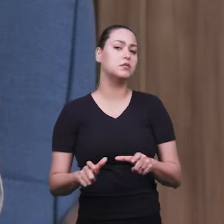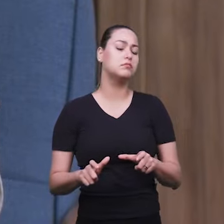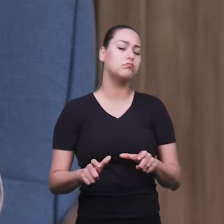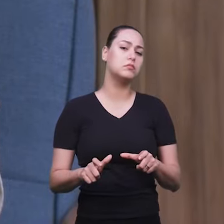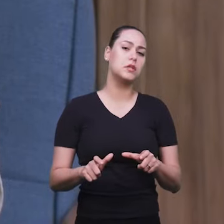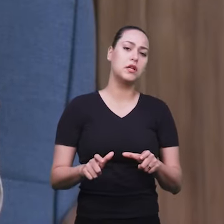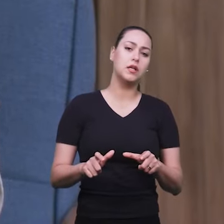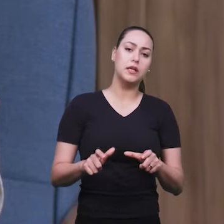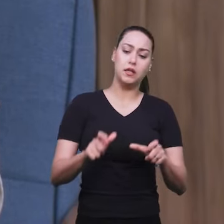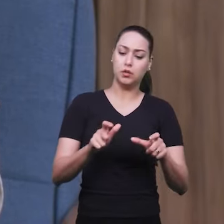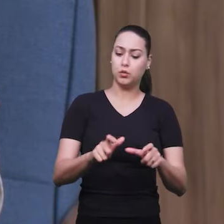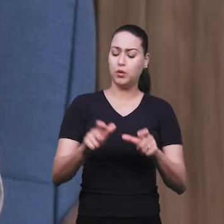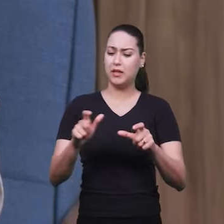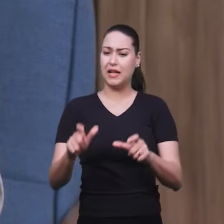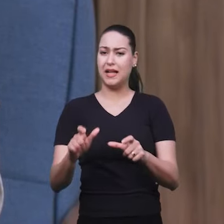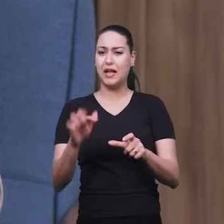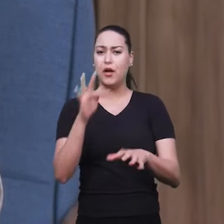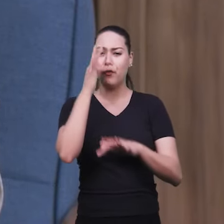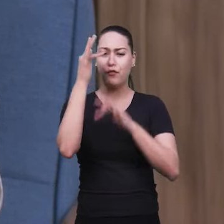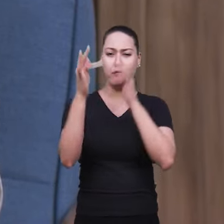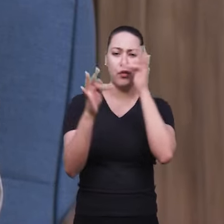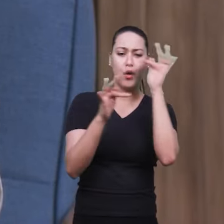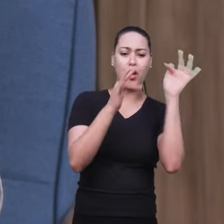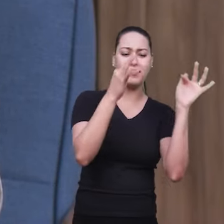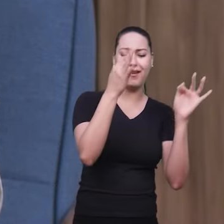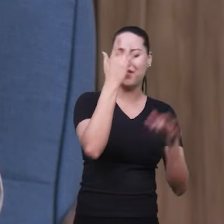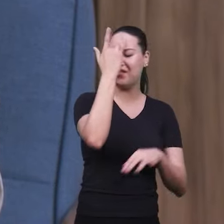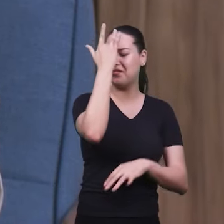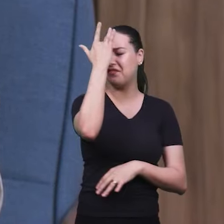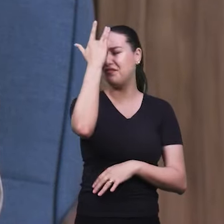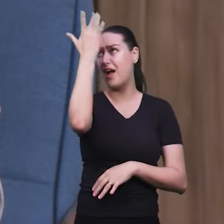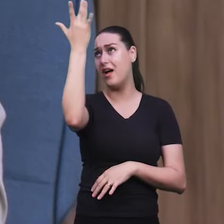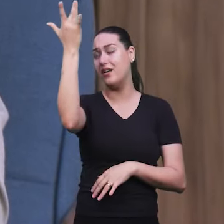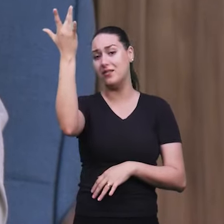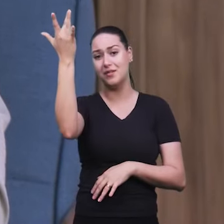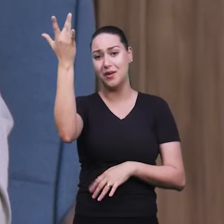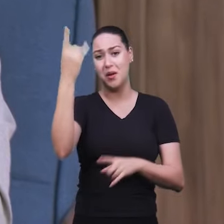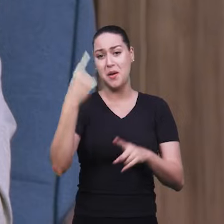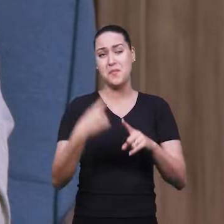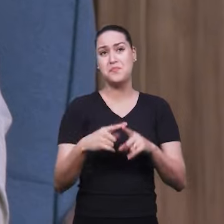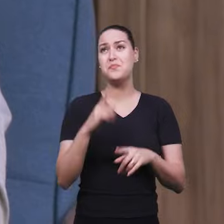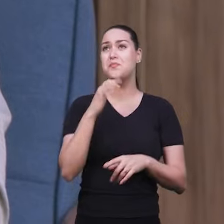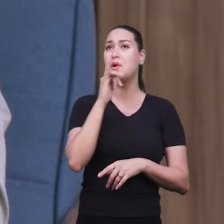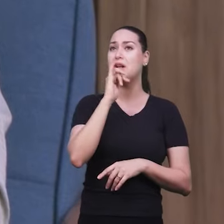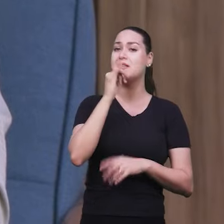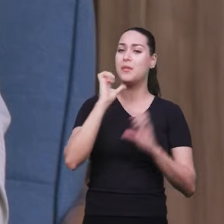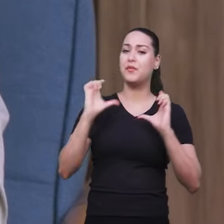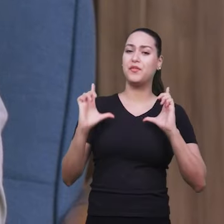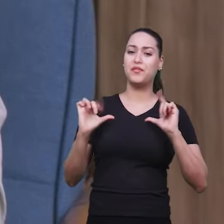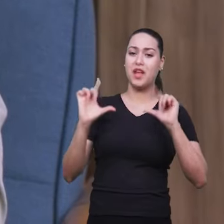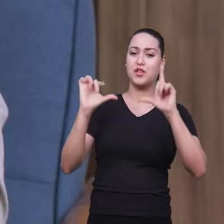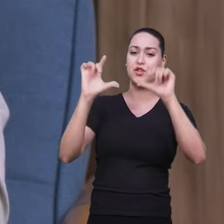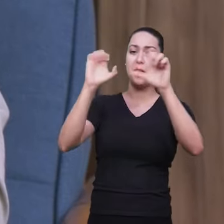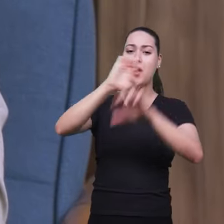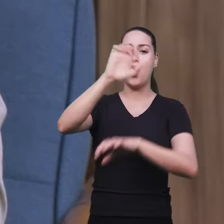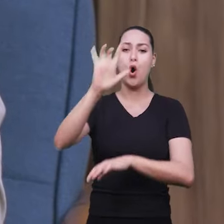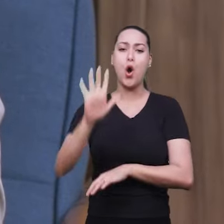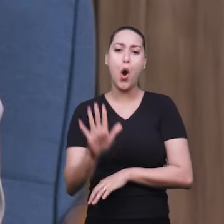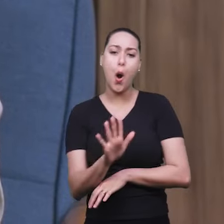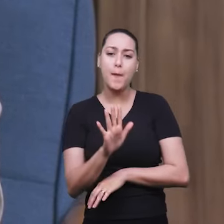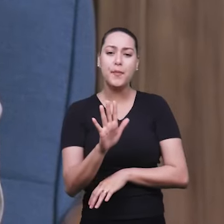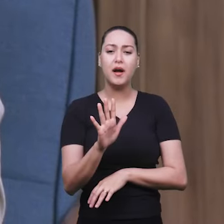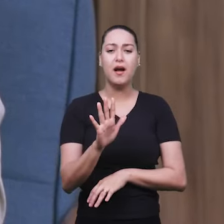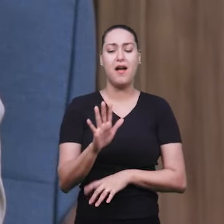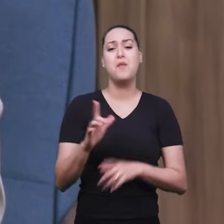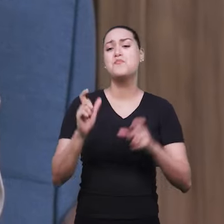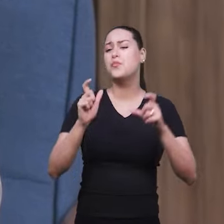determinados ambientes e climas onde você vê jardins com muita facilidade. Você faz uma viagem, por exemplo, na Europa, você vai ver jardins belíssimos,